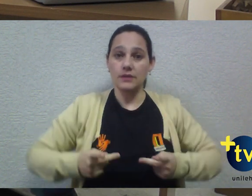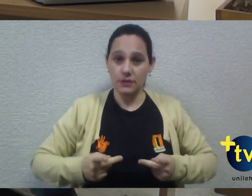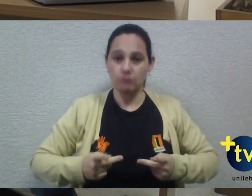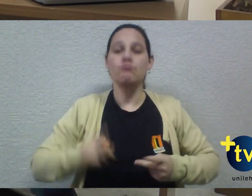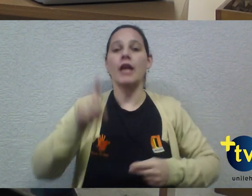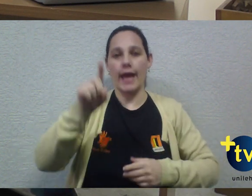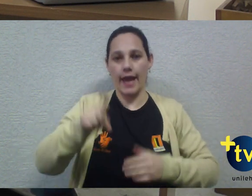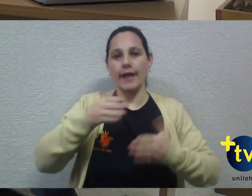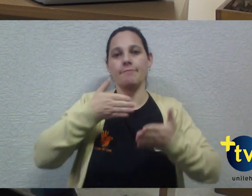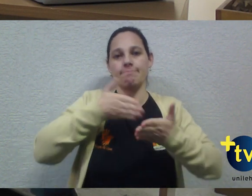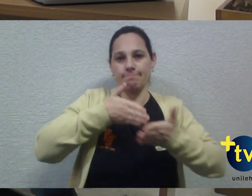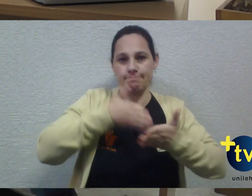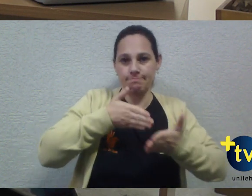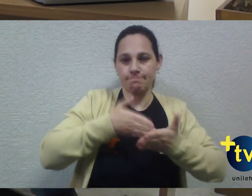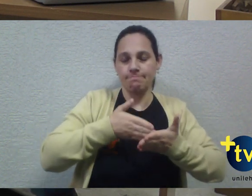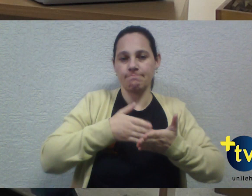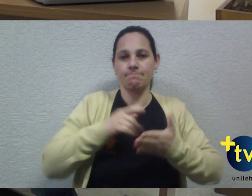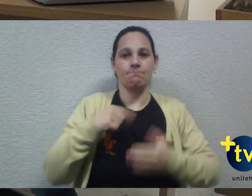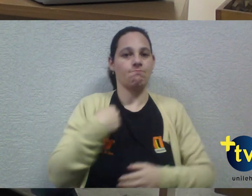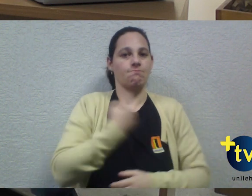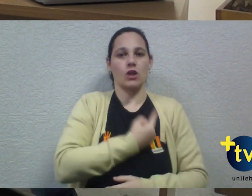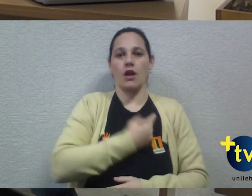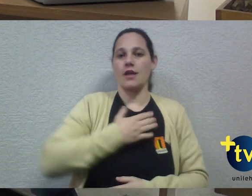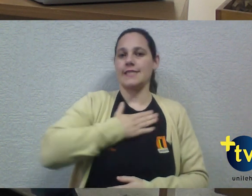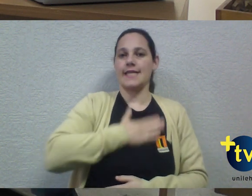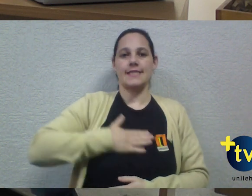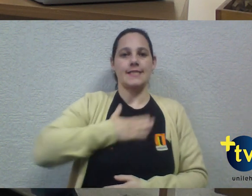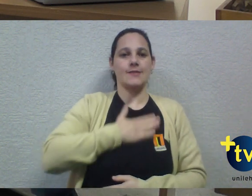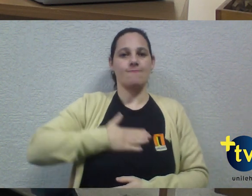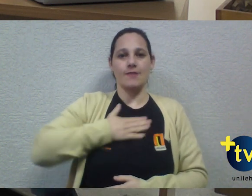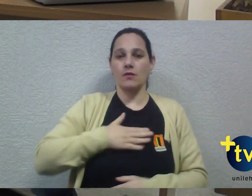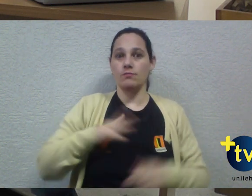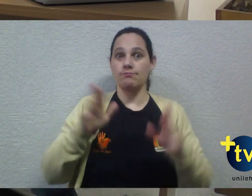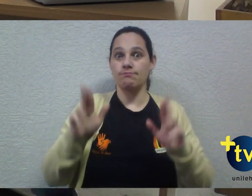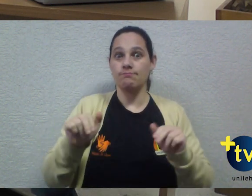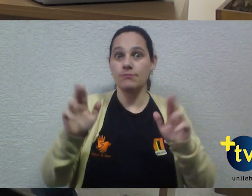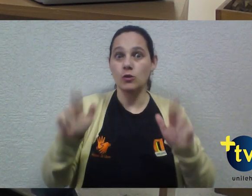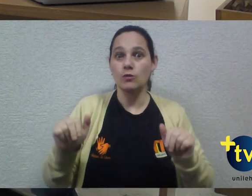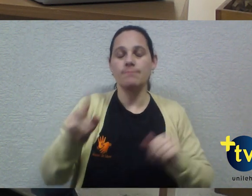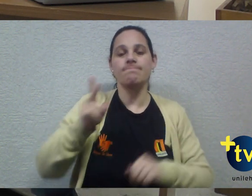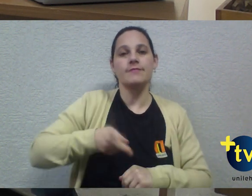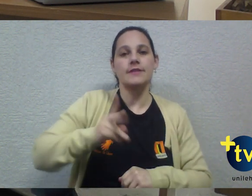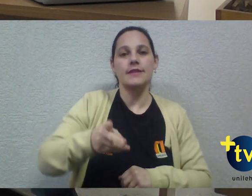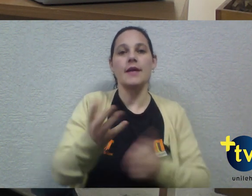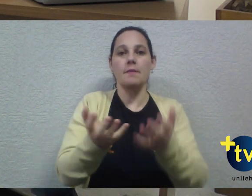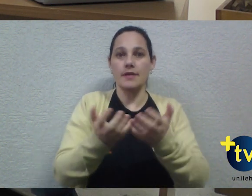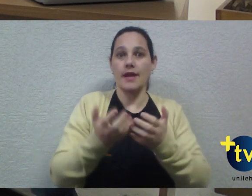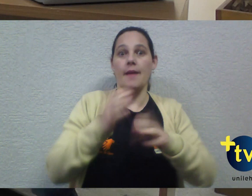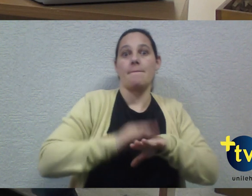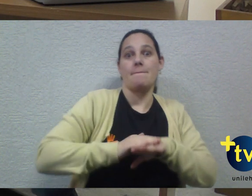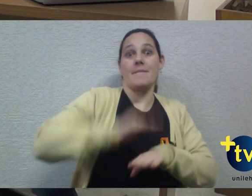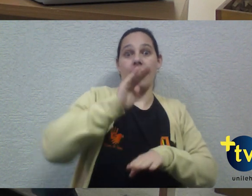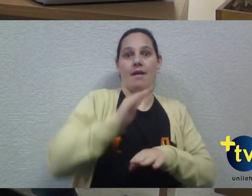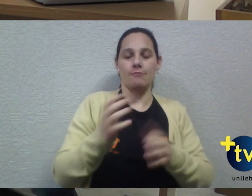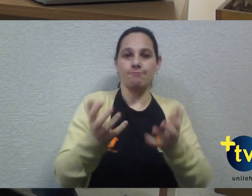estamos satisfeitos com nossas próprias criações. Sempre queremos mais e melhor, seja em produtividade,